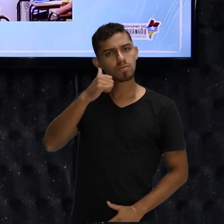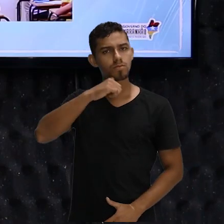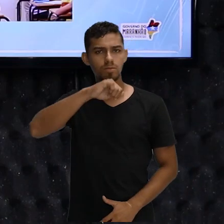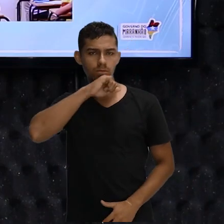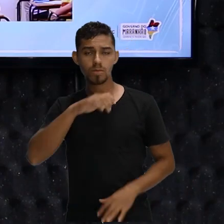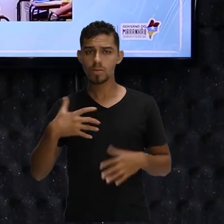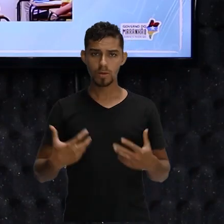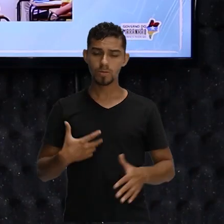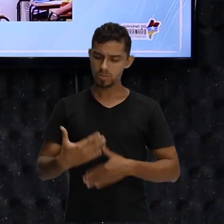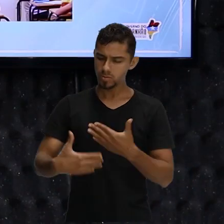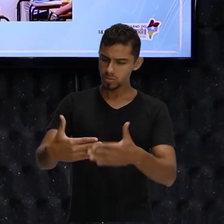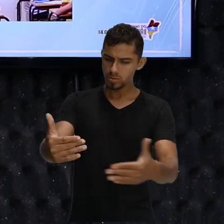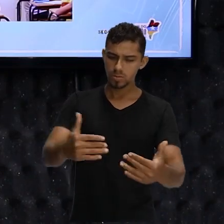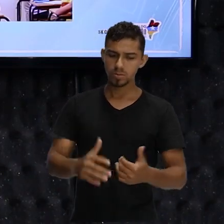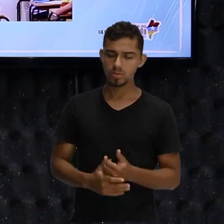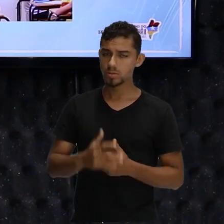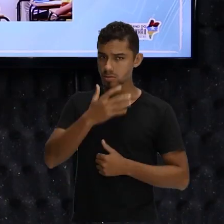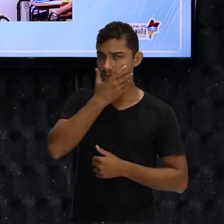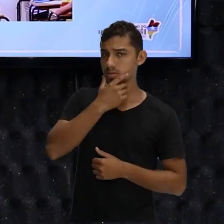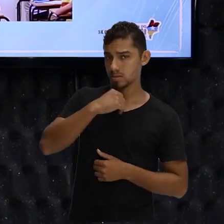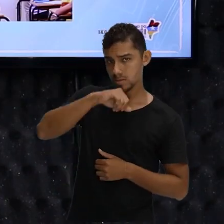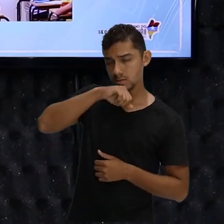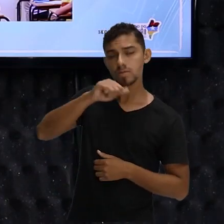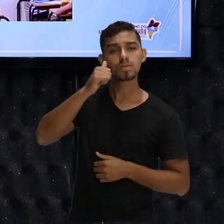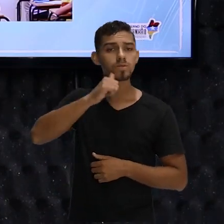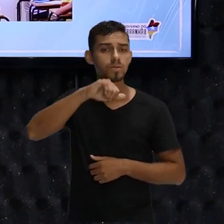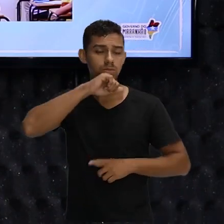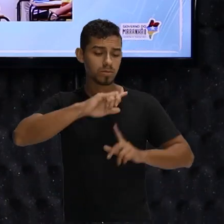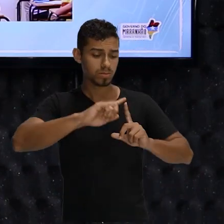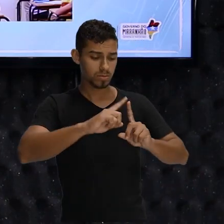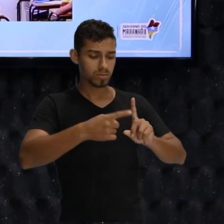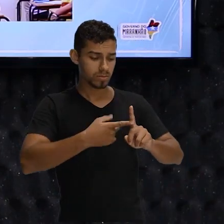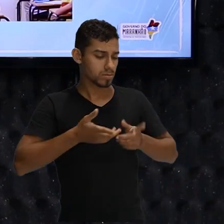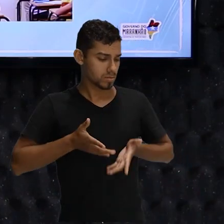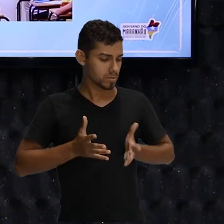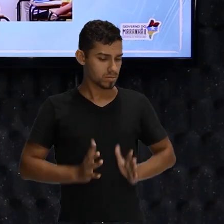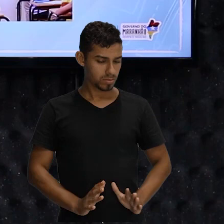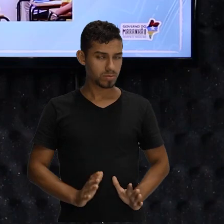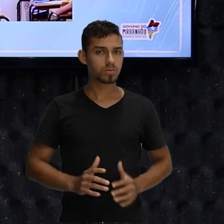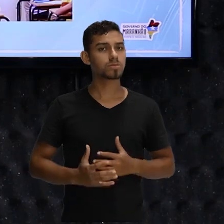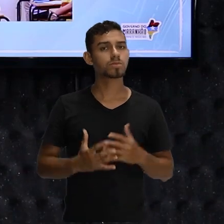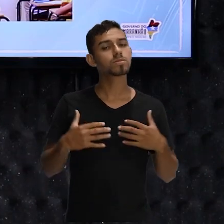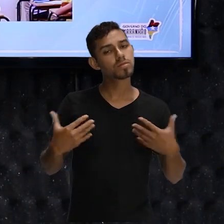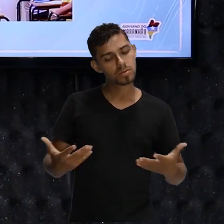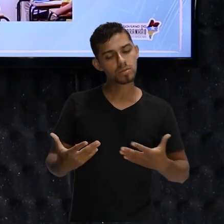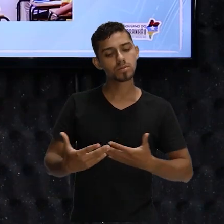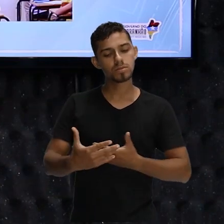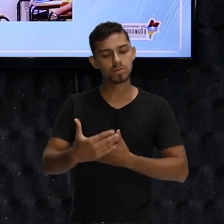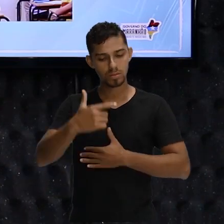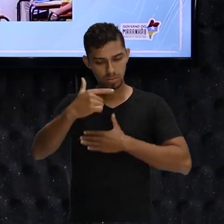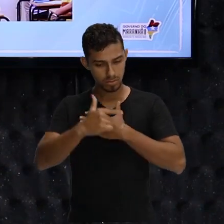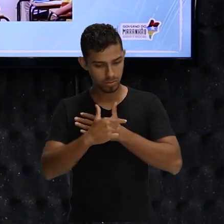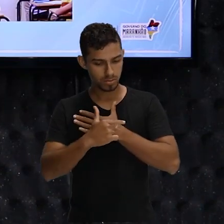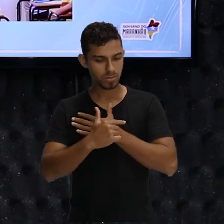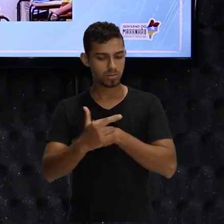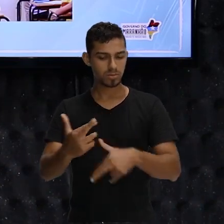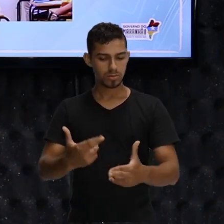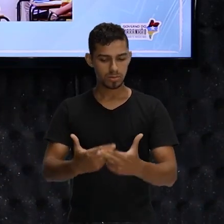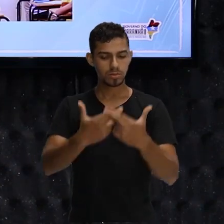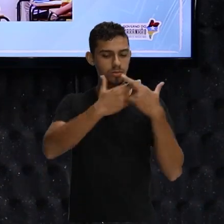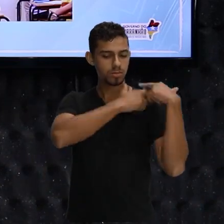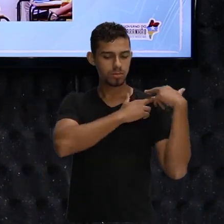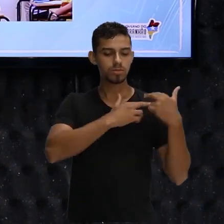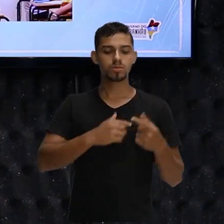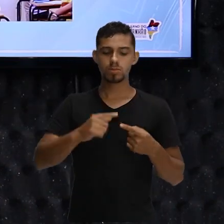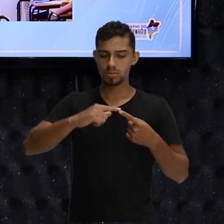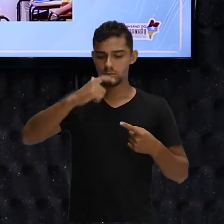pai ou mãe a partir do momento que teve um filho, não é isso? E aí você tem a função, o status de